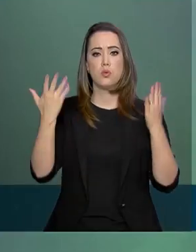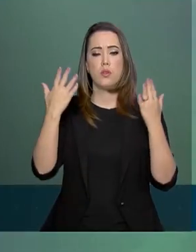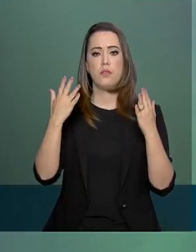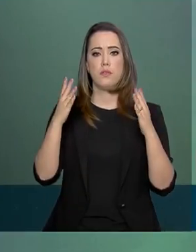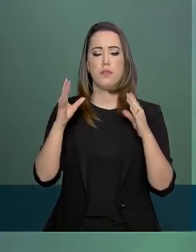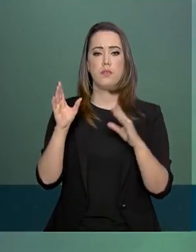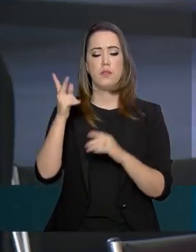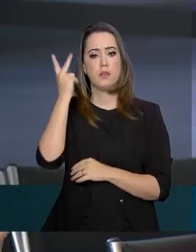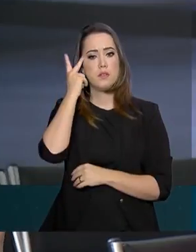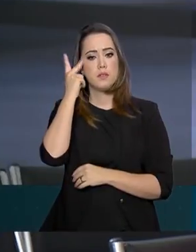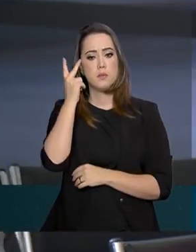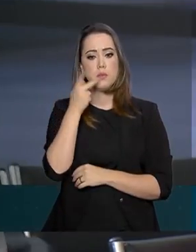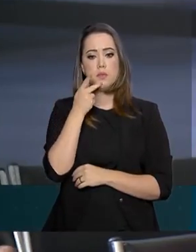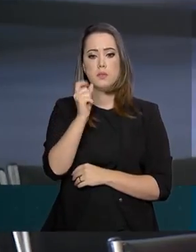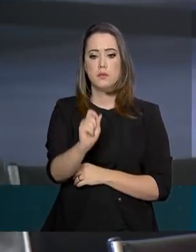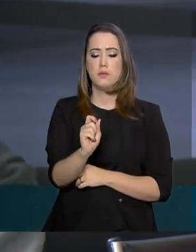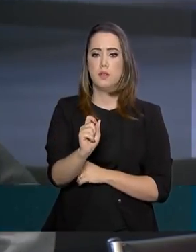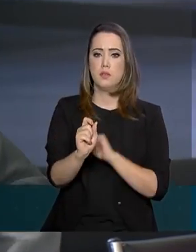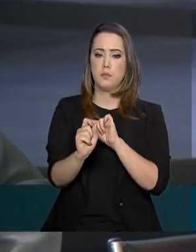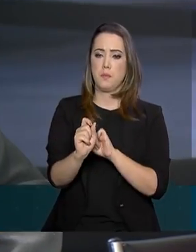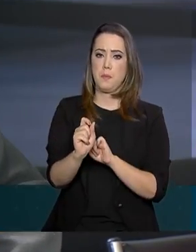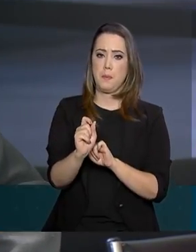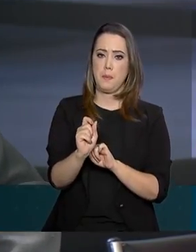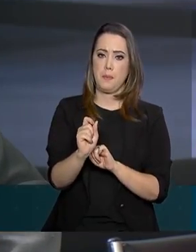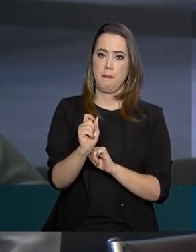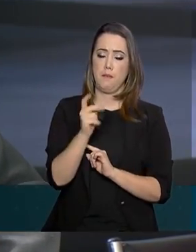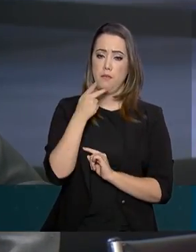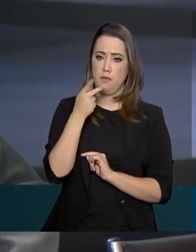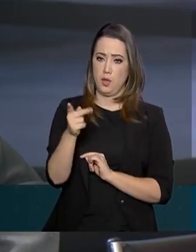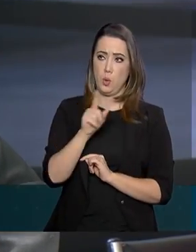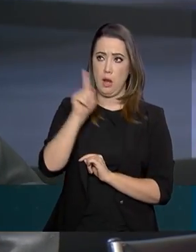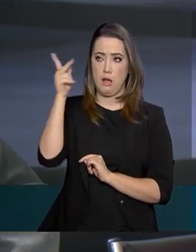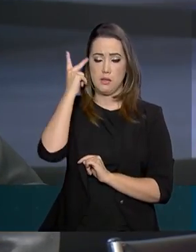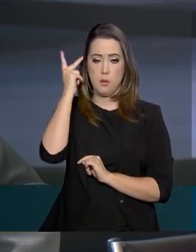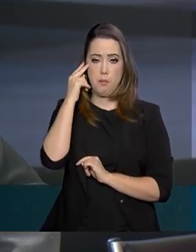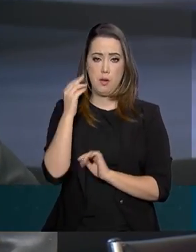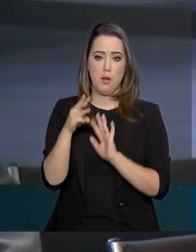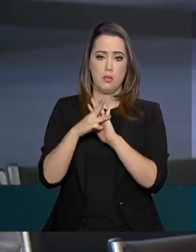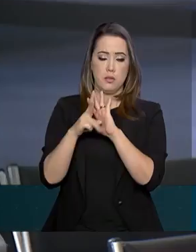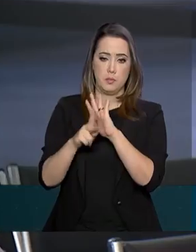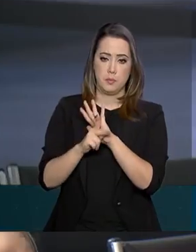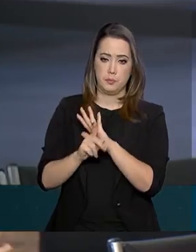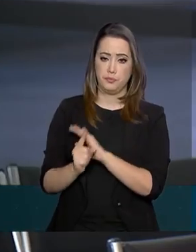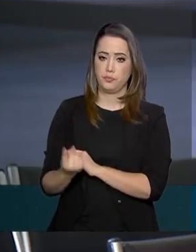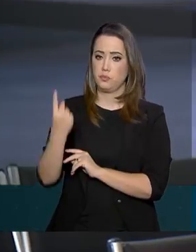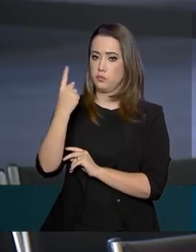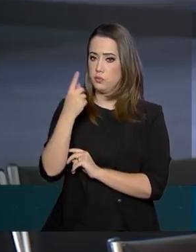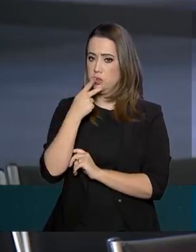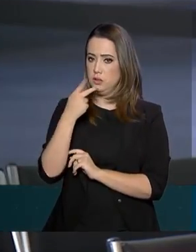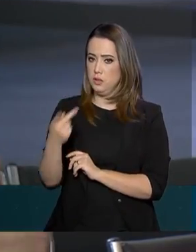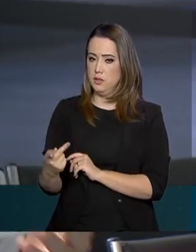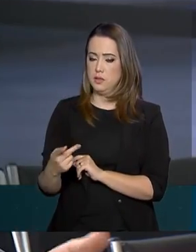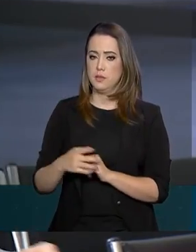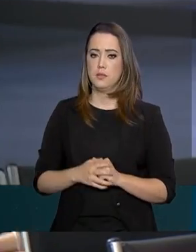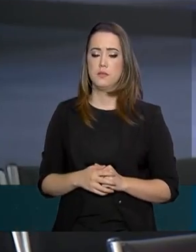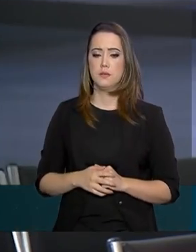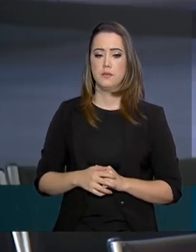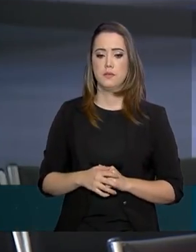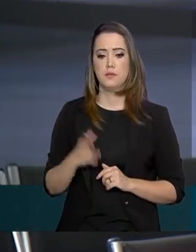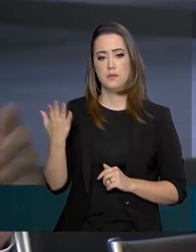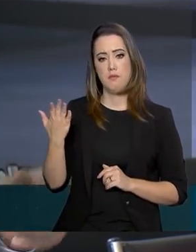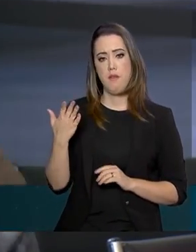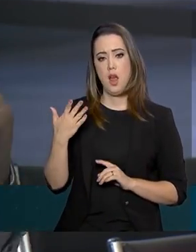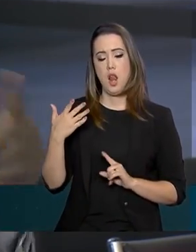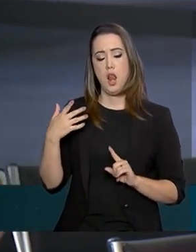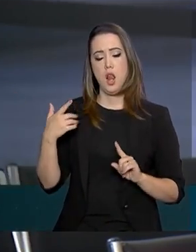quando ele comentou é essa medida provisória então uma dessas falas o irônico ele